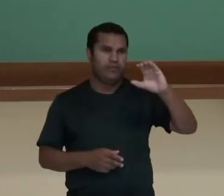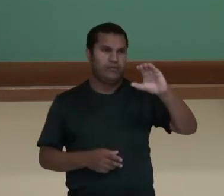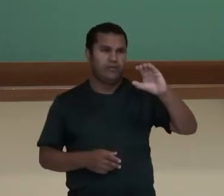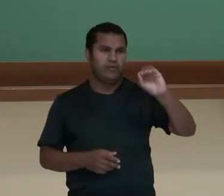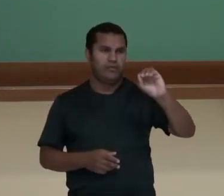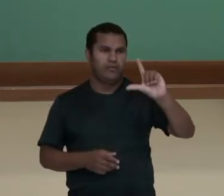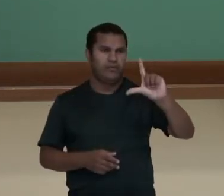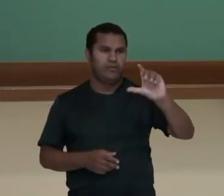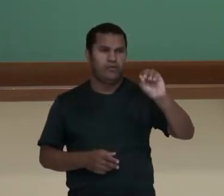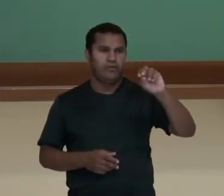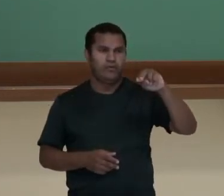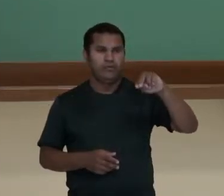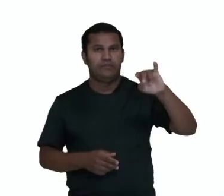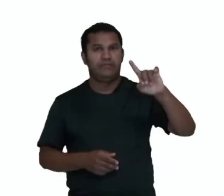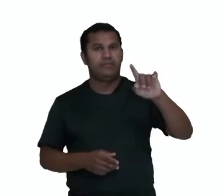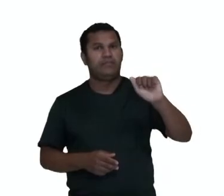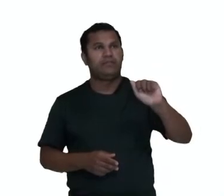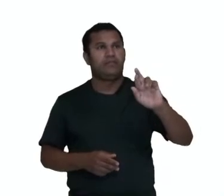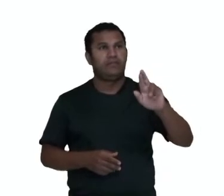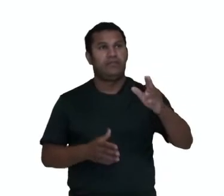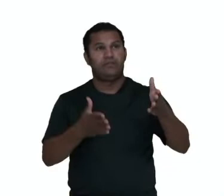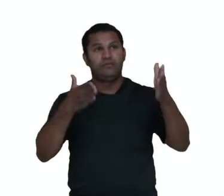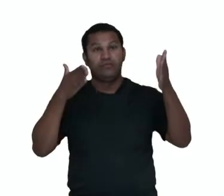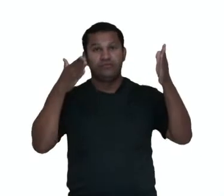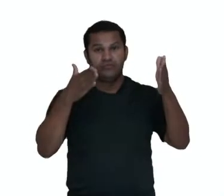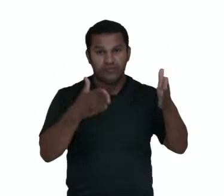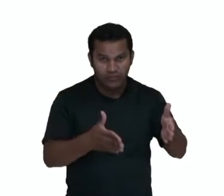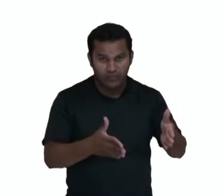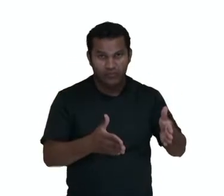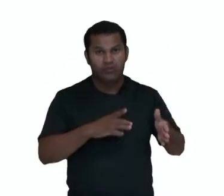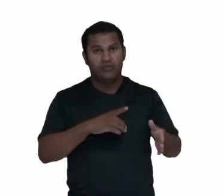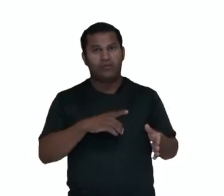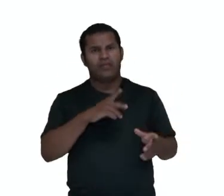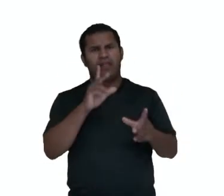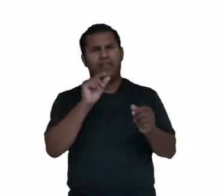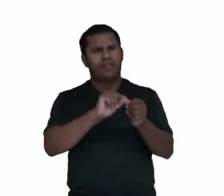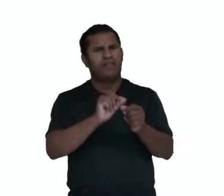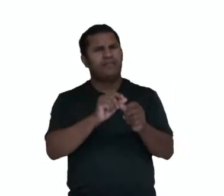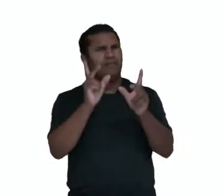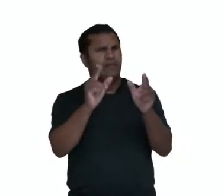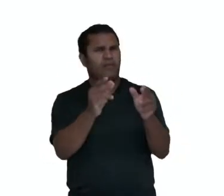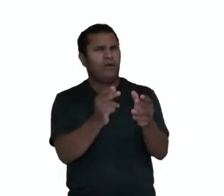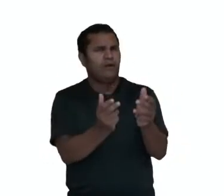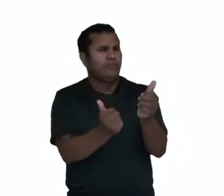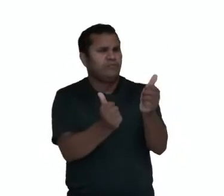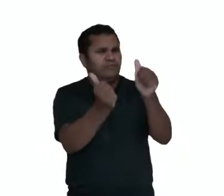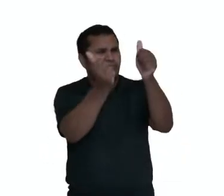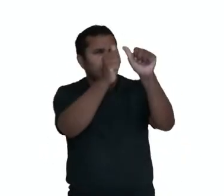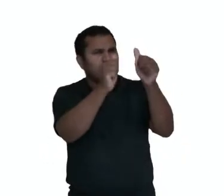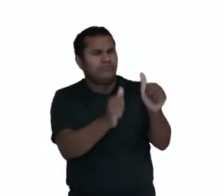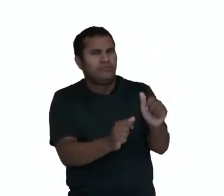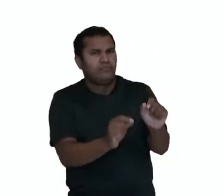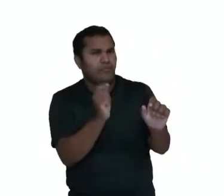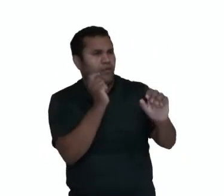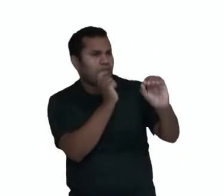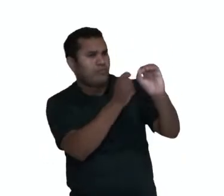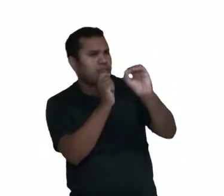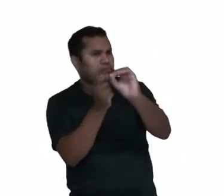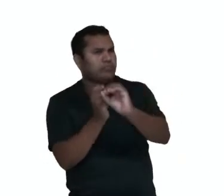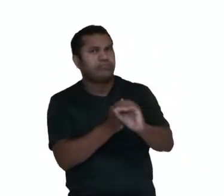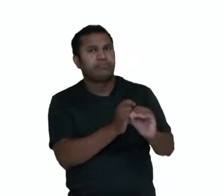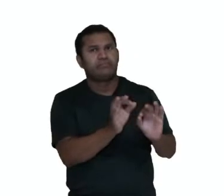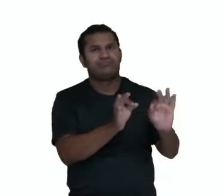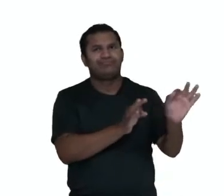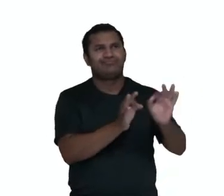em que se havia imaginado. Destruía pirâmides para construir igrejas. Derrubava